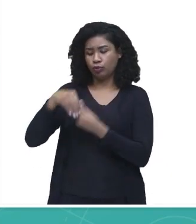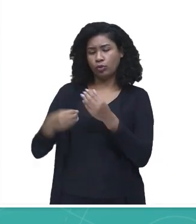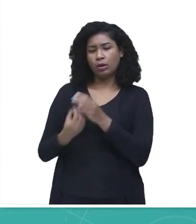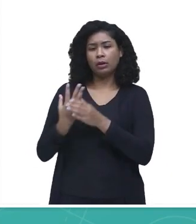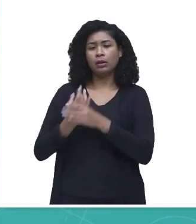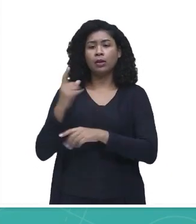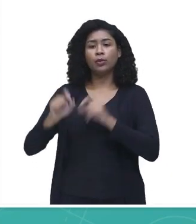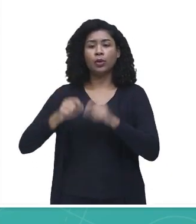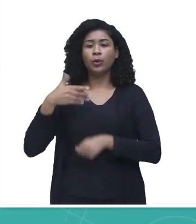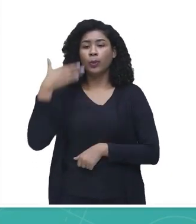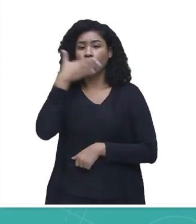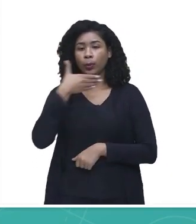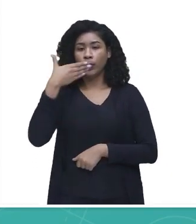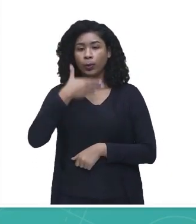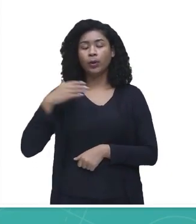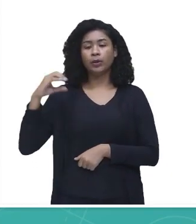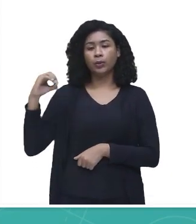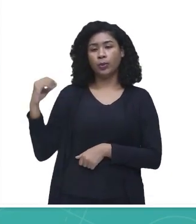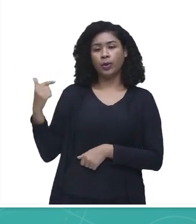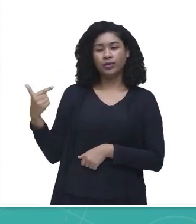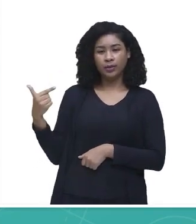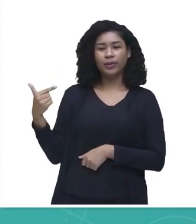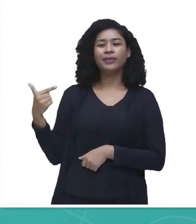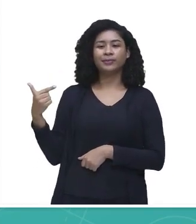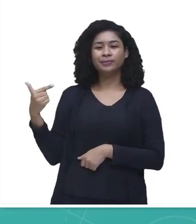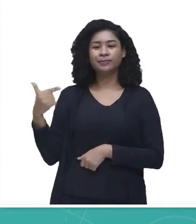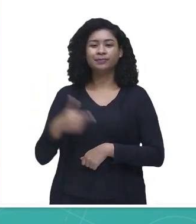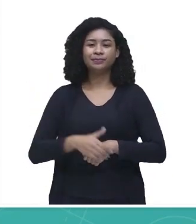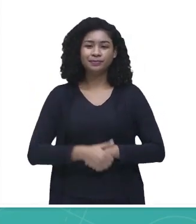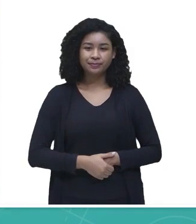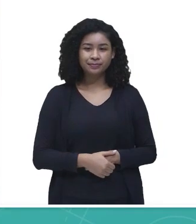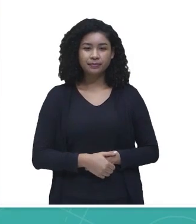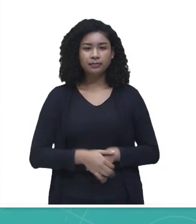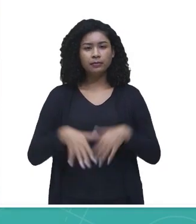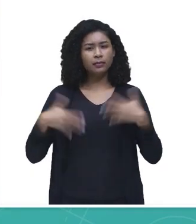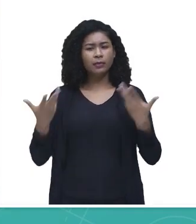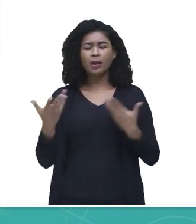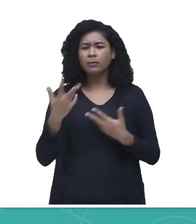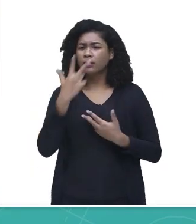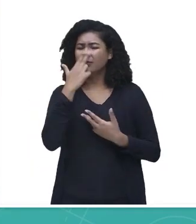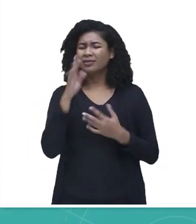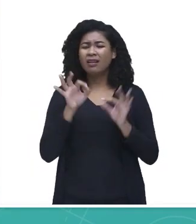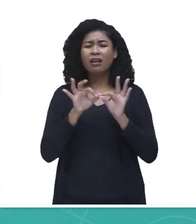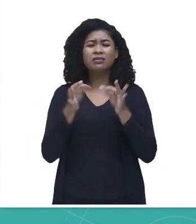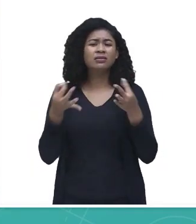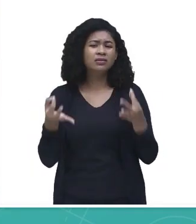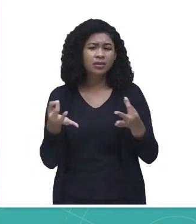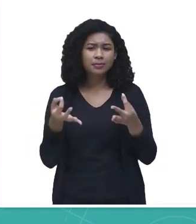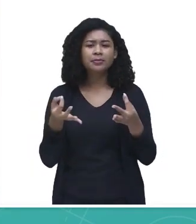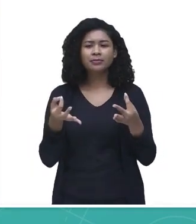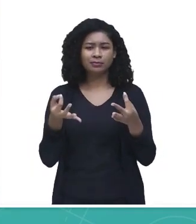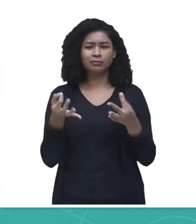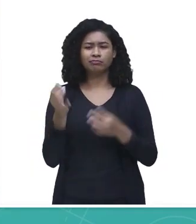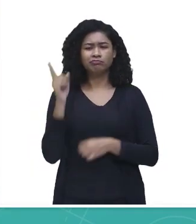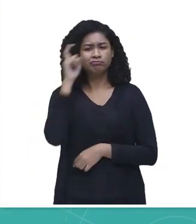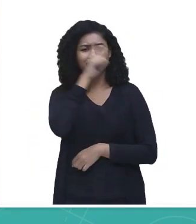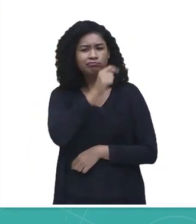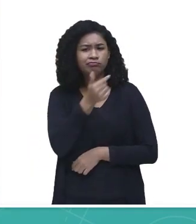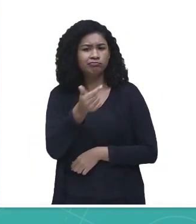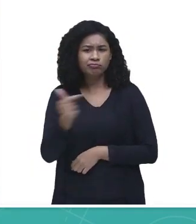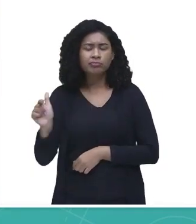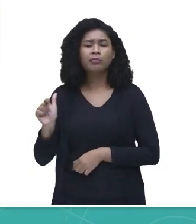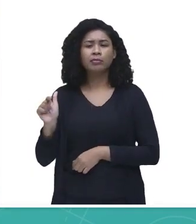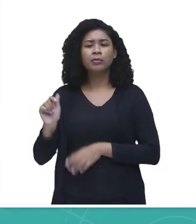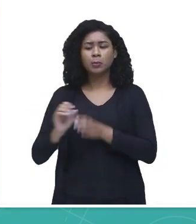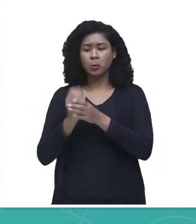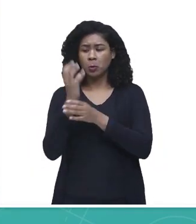né, e o oxigênio, tá? Então, é uma matemática simples, né, a gente mostrou para vocês, em que as plantas realizam